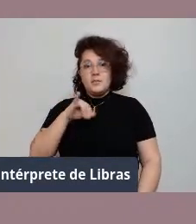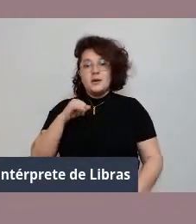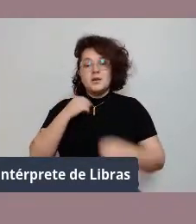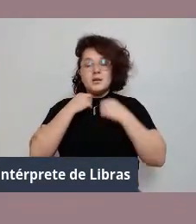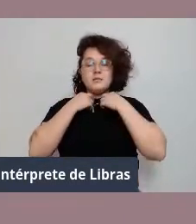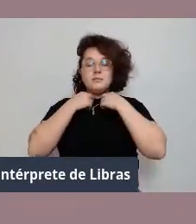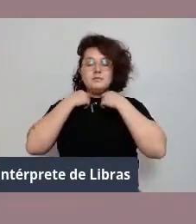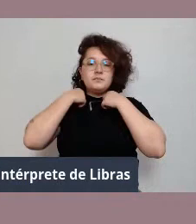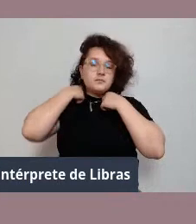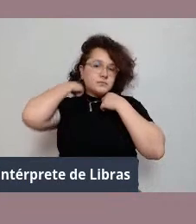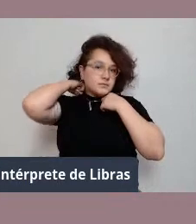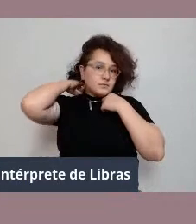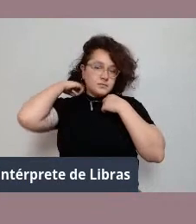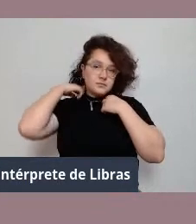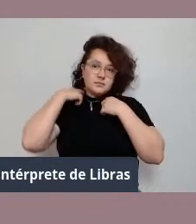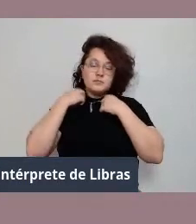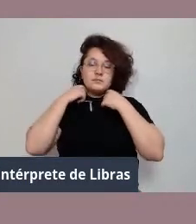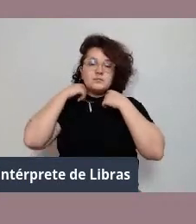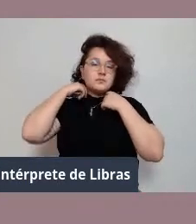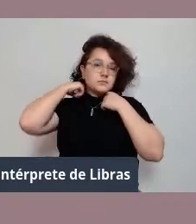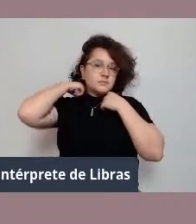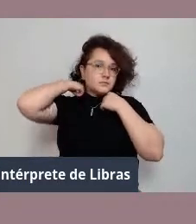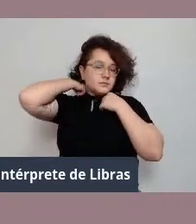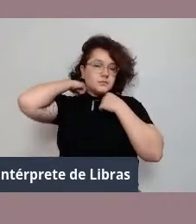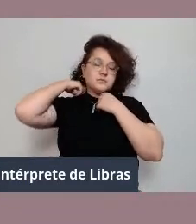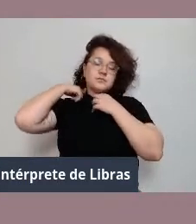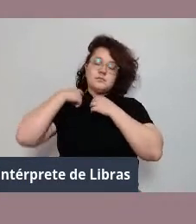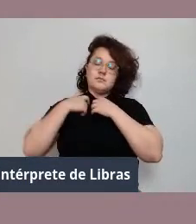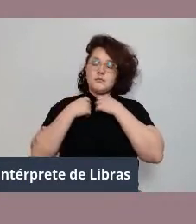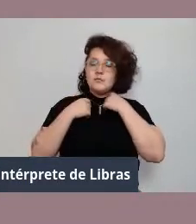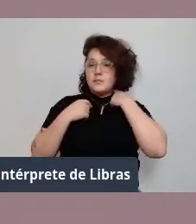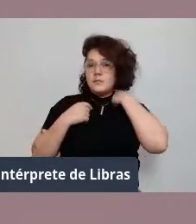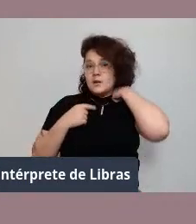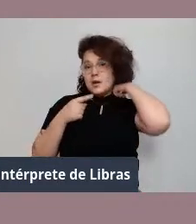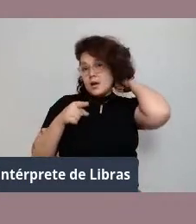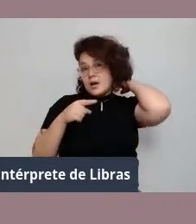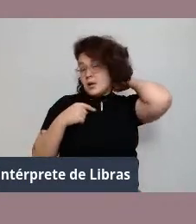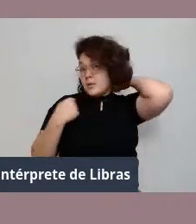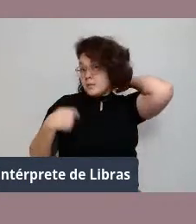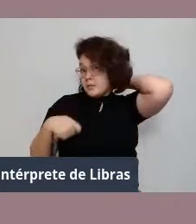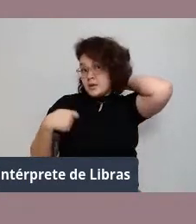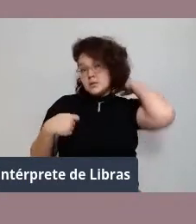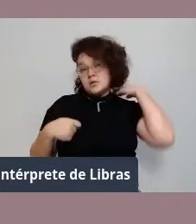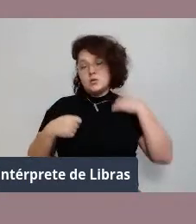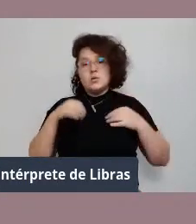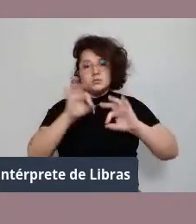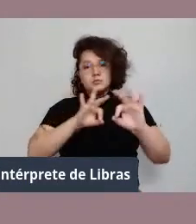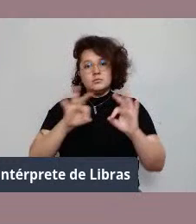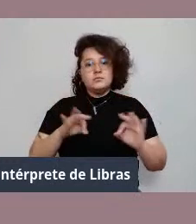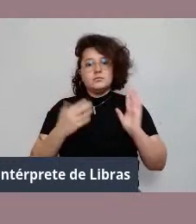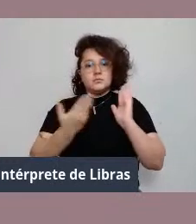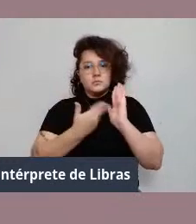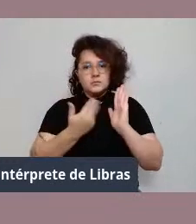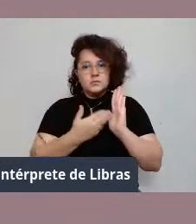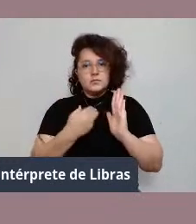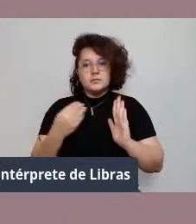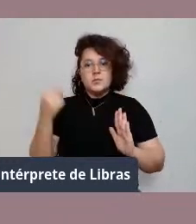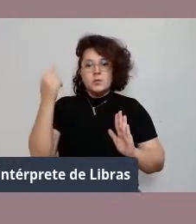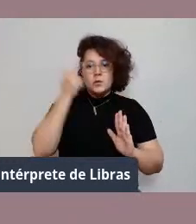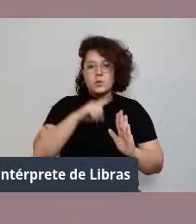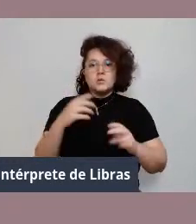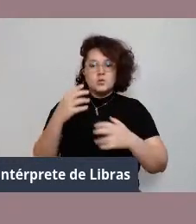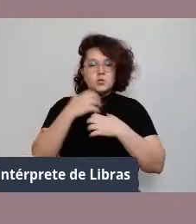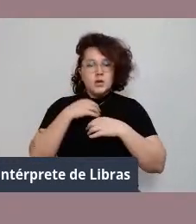livro. Ela teve que criar um jeito de juntar essa